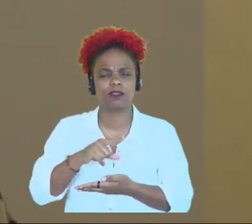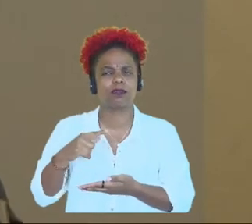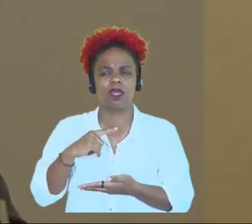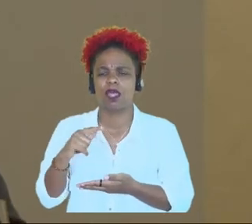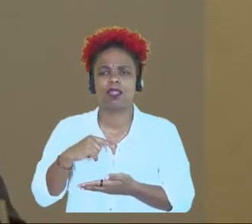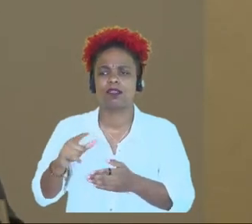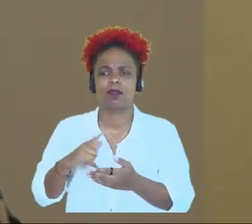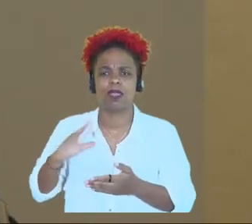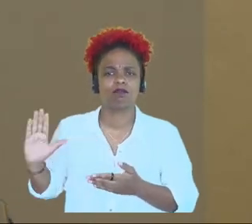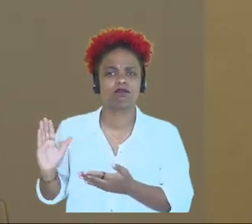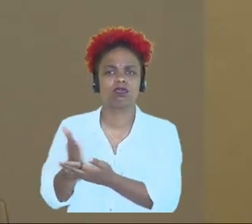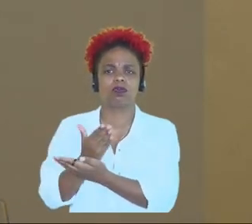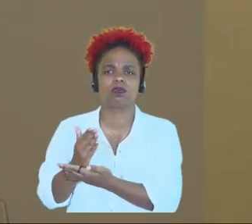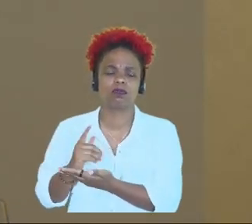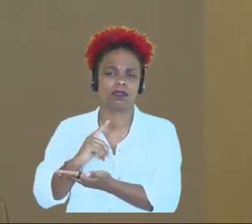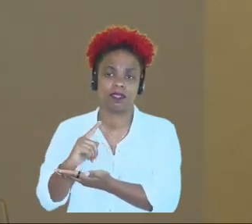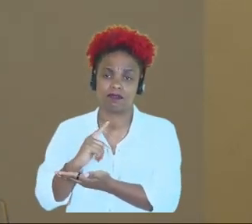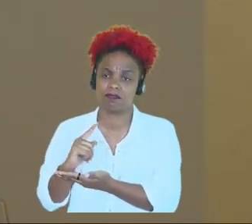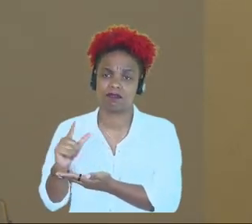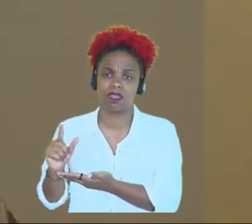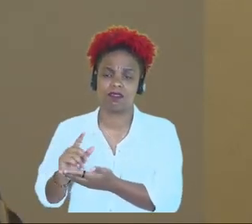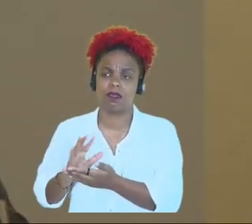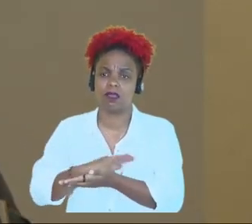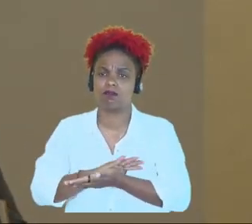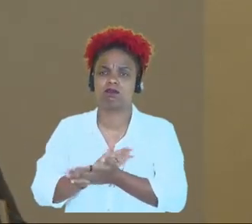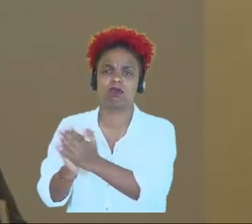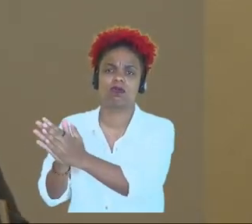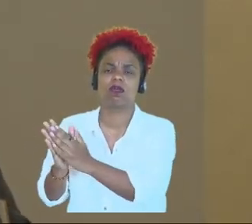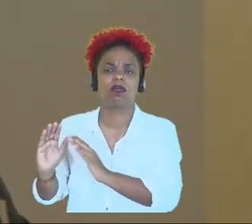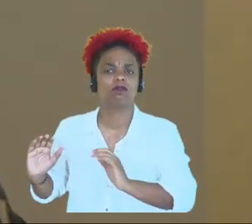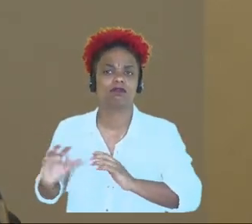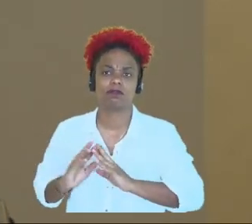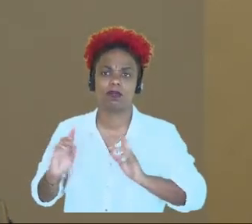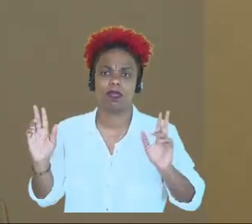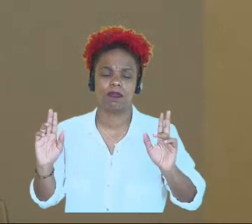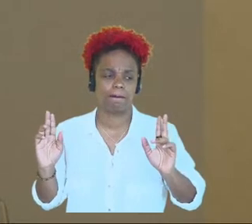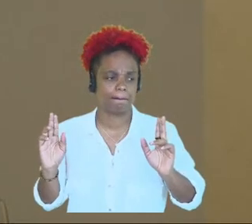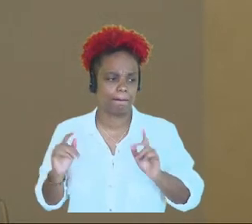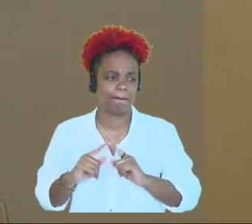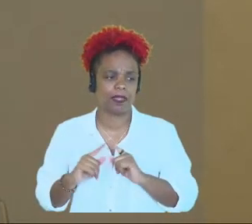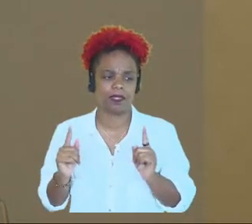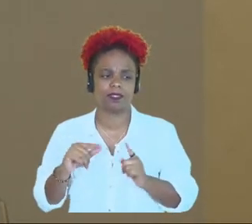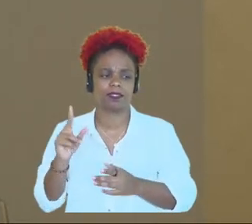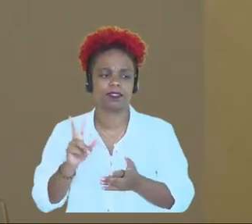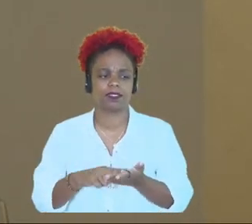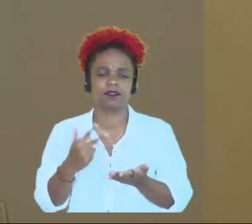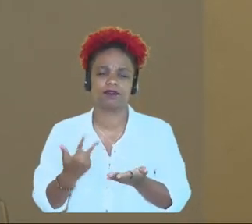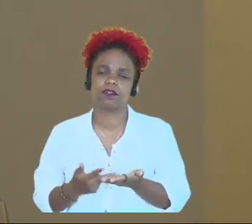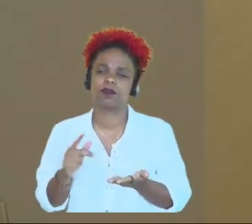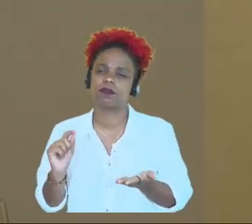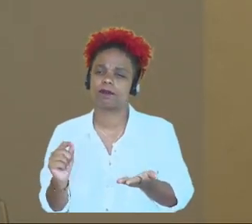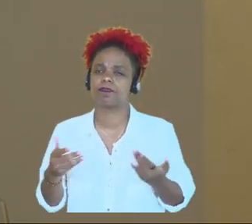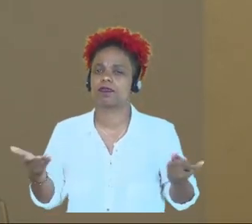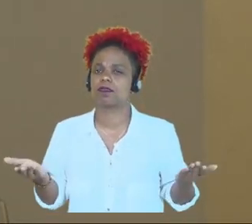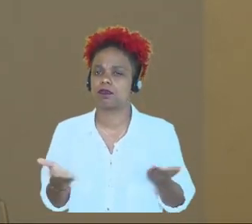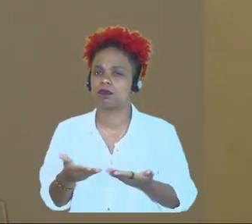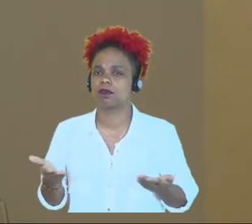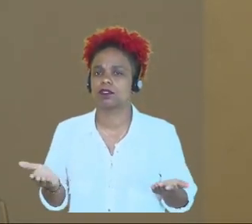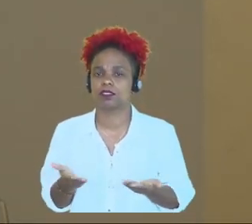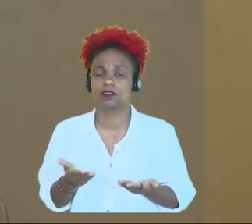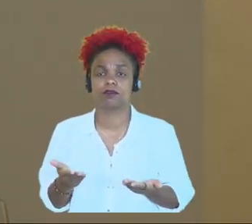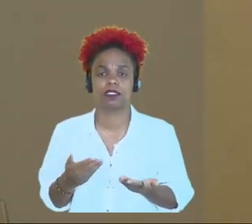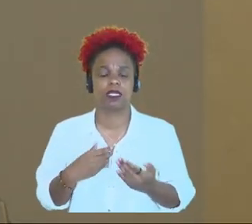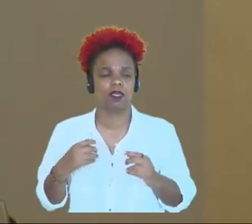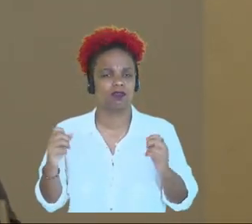Capturar não é eliminar, capturar não é destruir. Mas capturar significa que, hoje, é